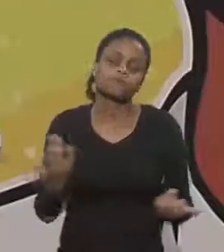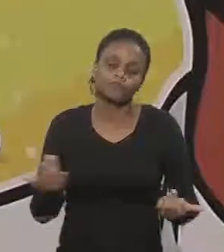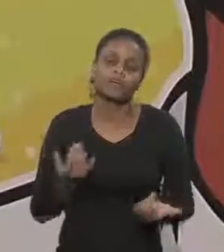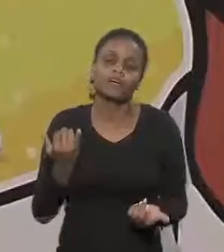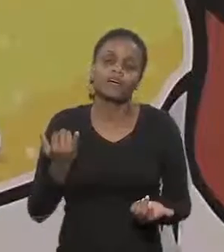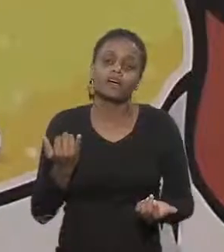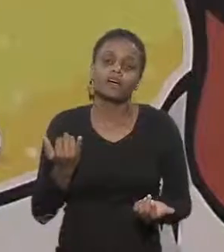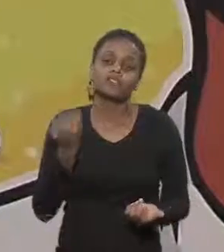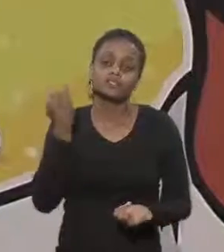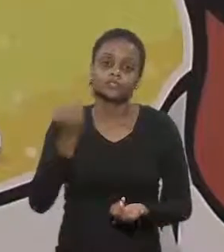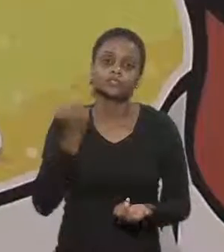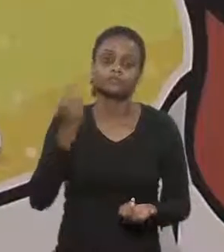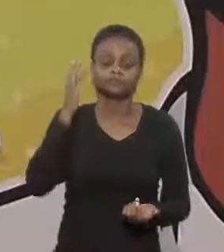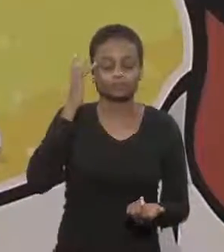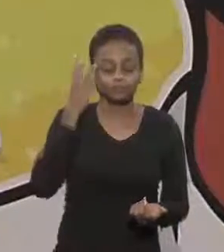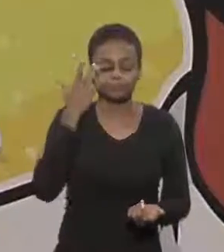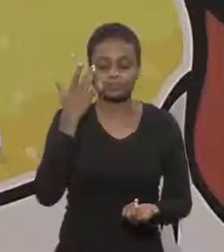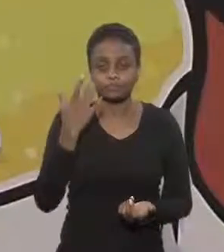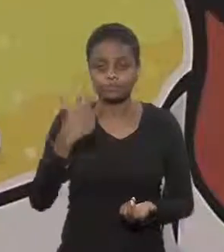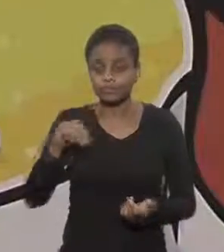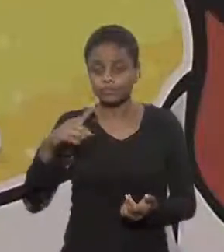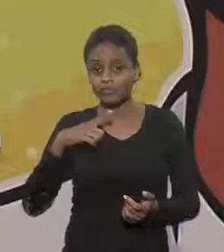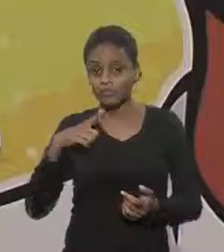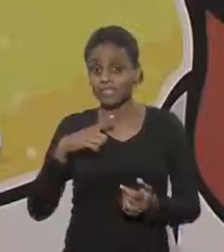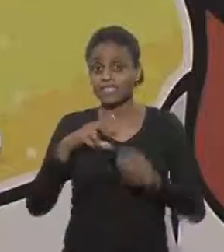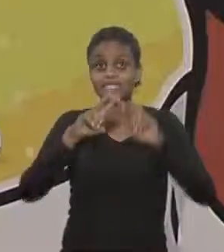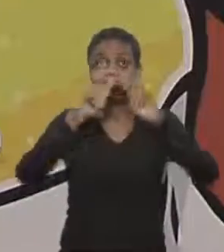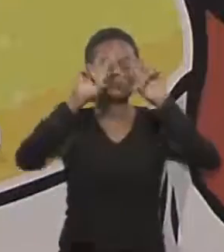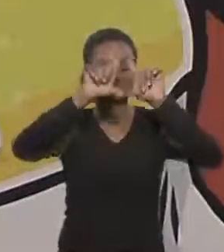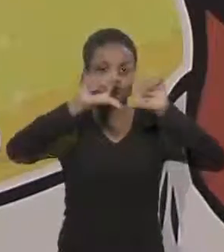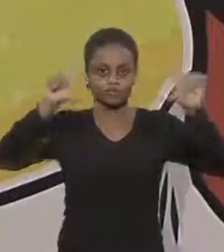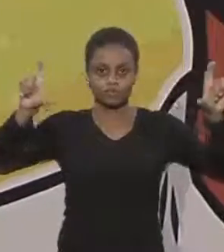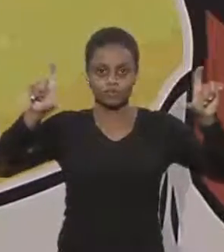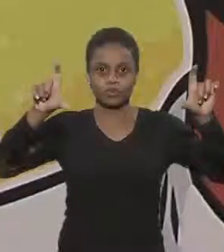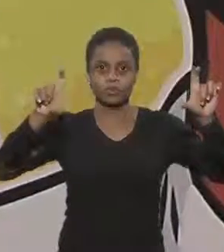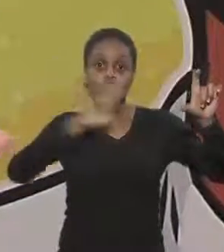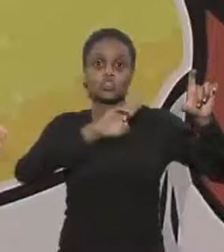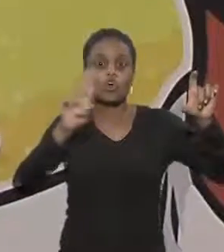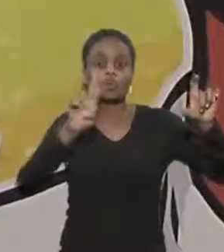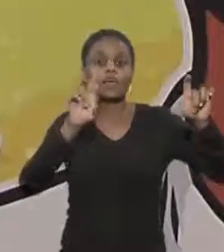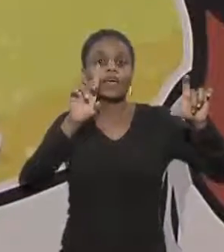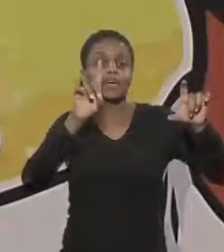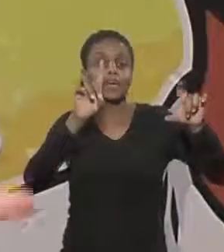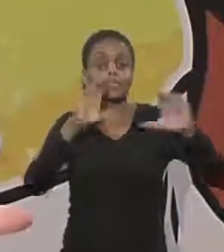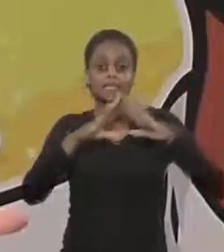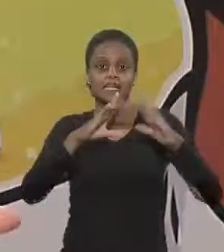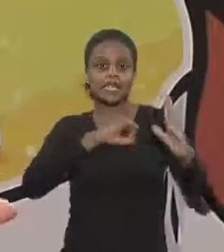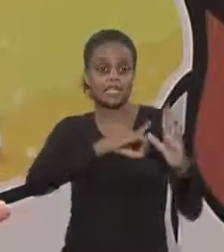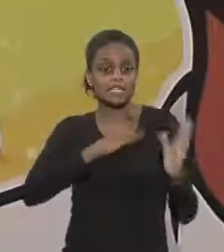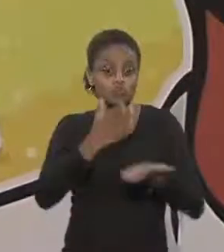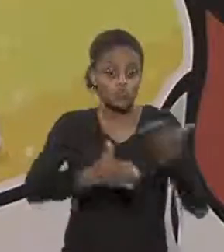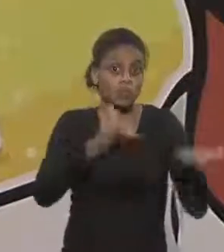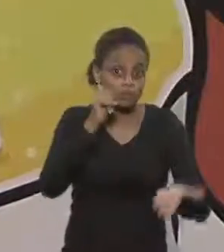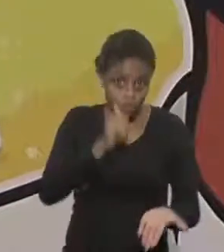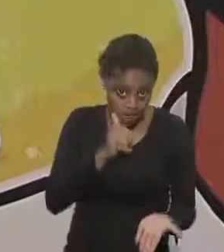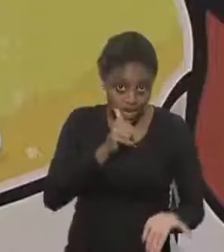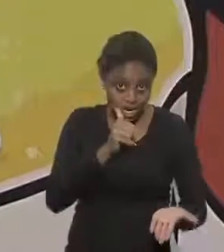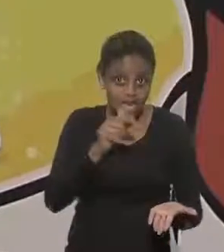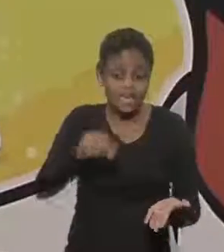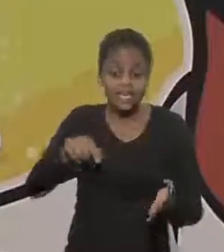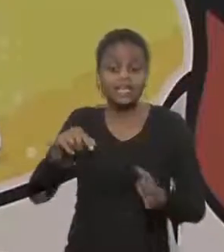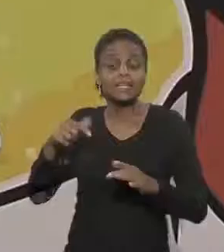Então, eu acho que minimamente a gente tem que garantir, se a delegacia tem o nome Delegacia de Atendimento à Mulher,